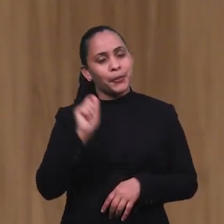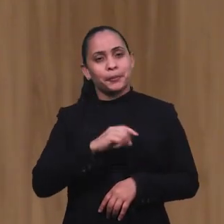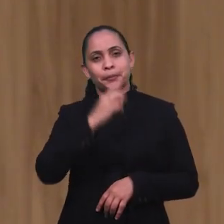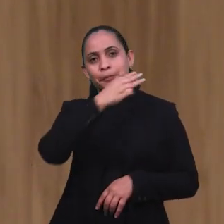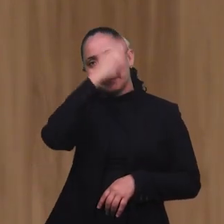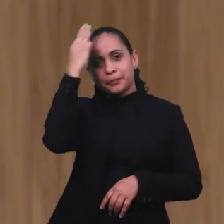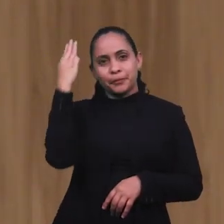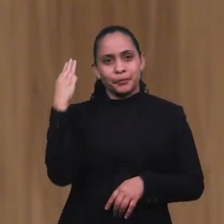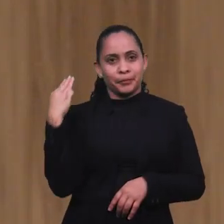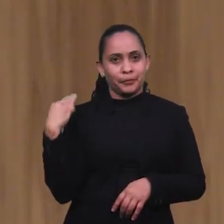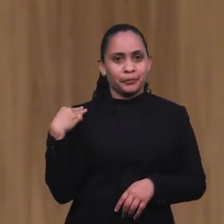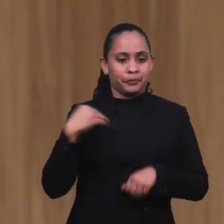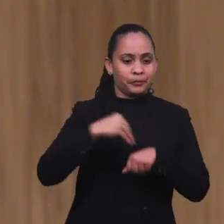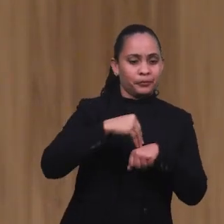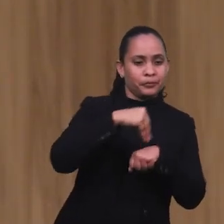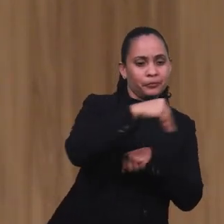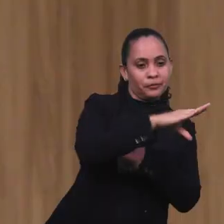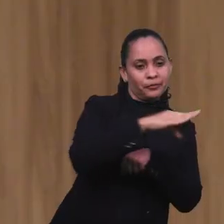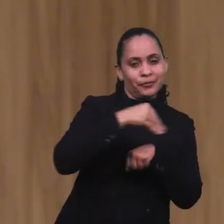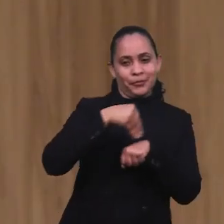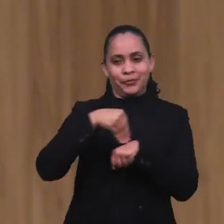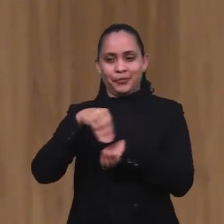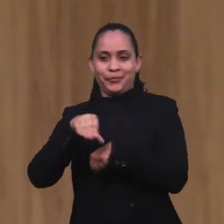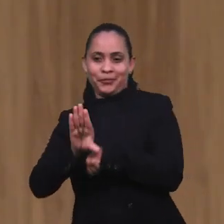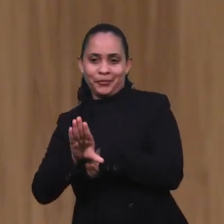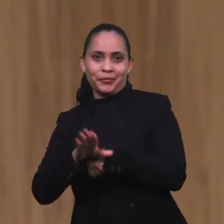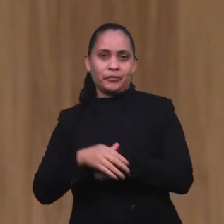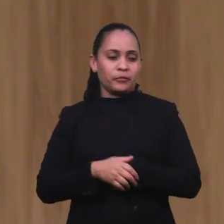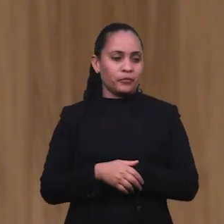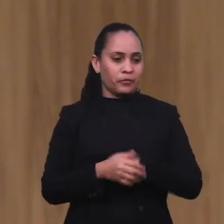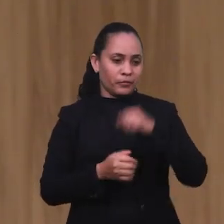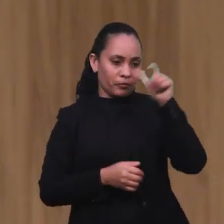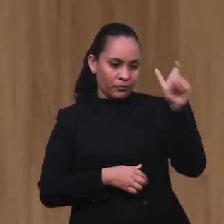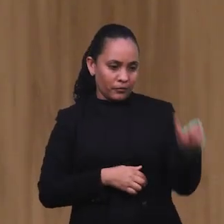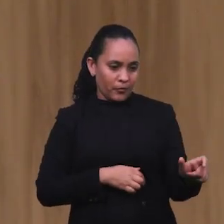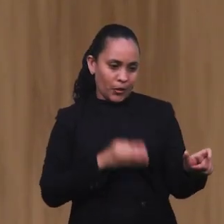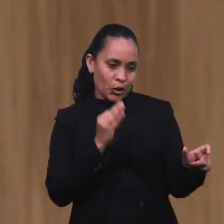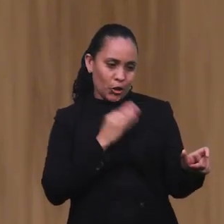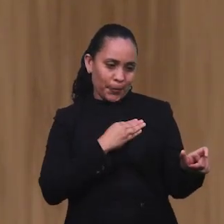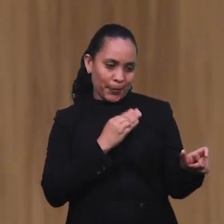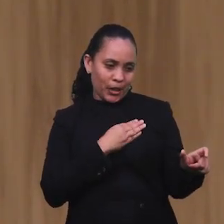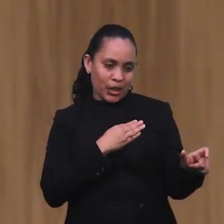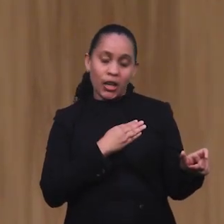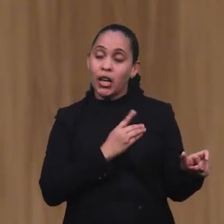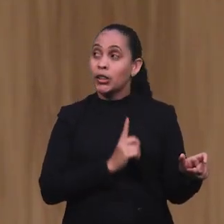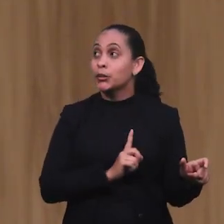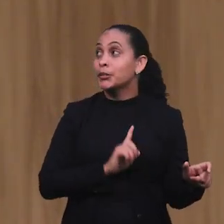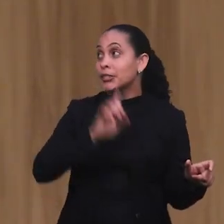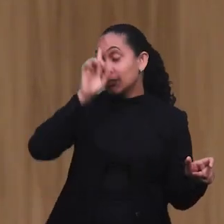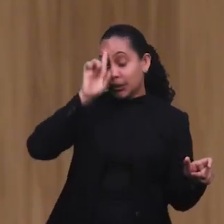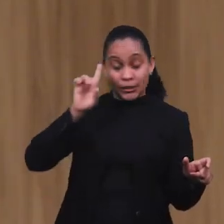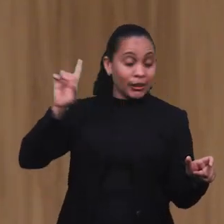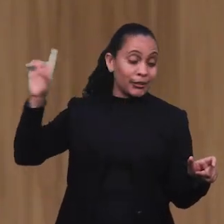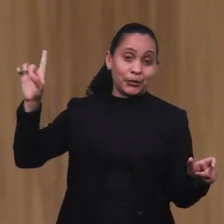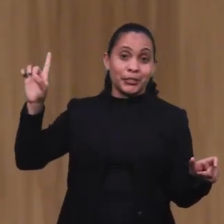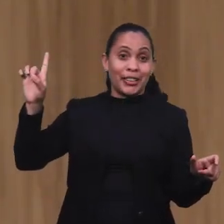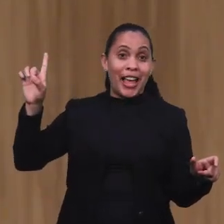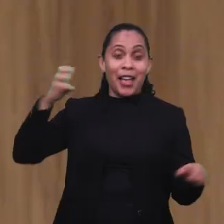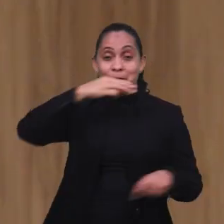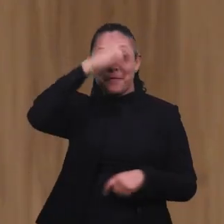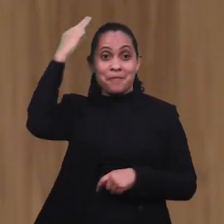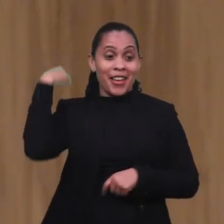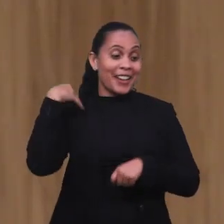Maria, ela não exerceu mediação entre o pecador e Deus. Nunca exerceu e não teve esse exercício de